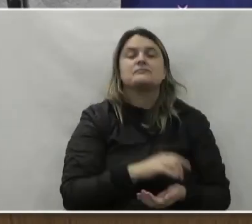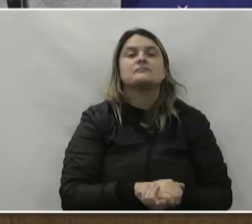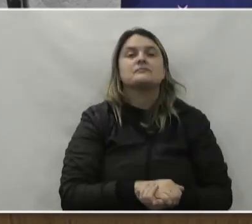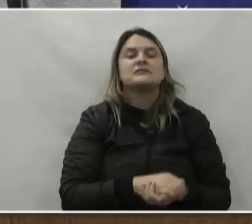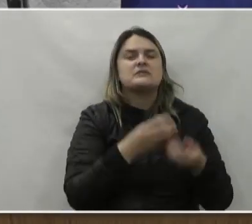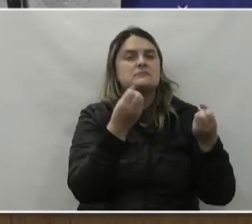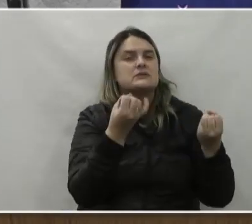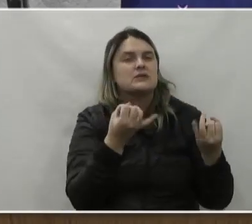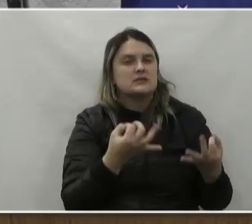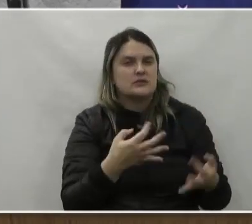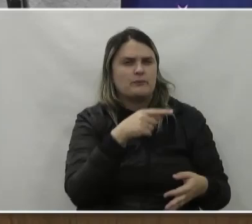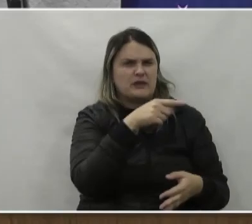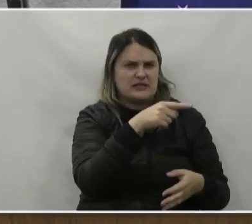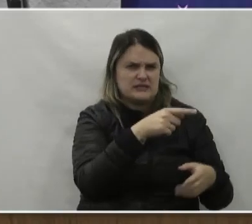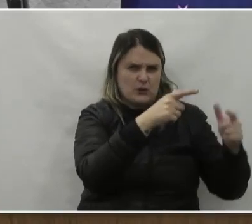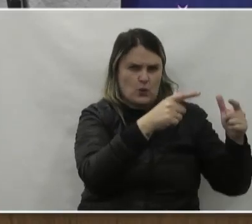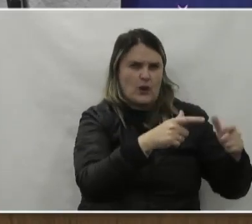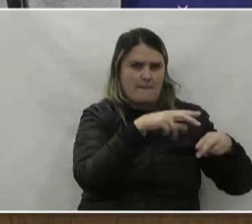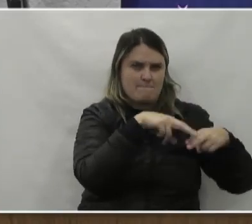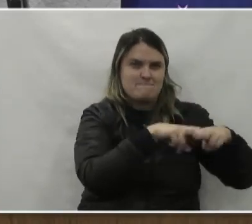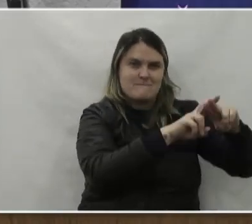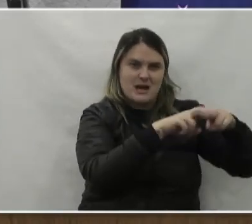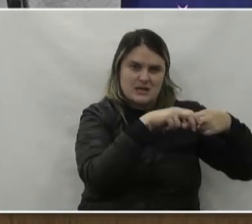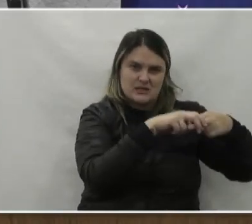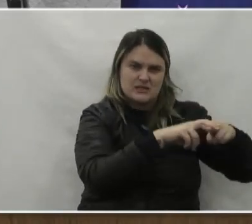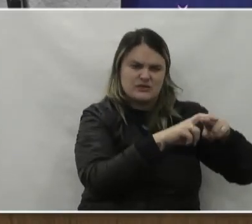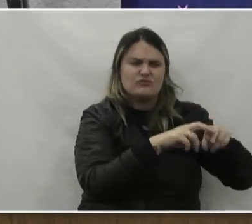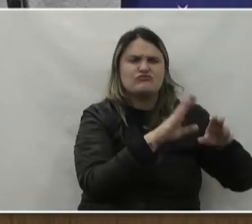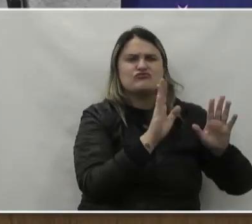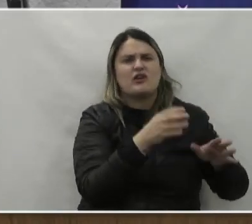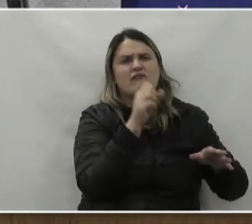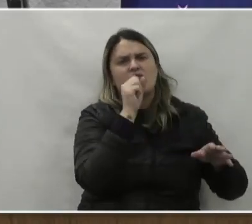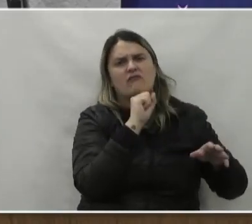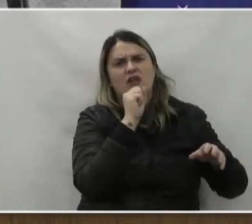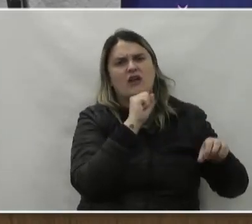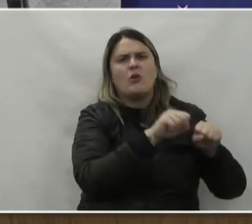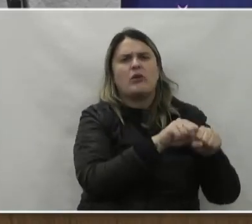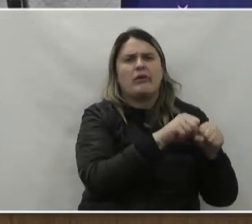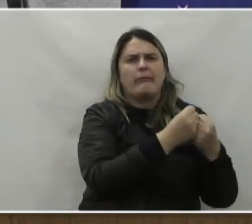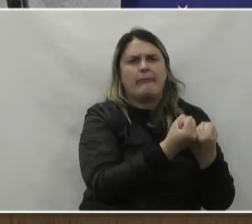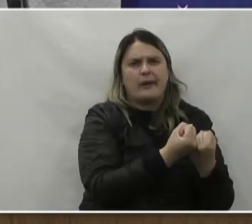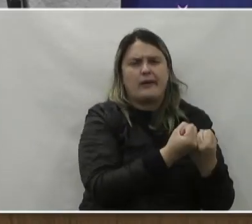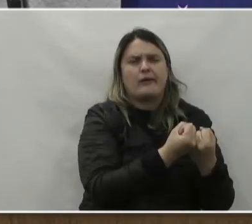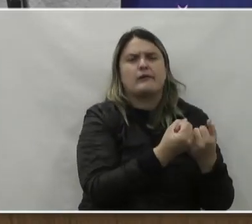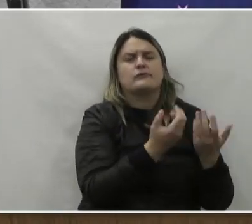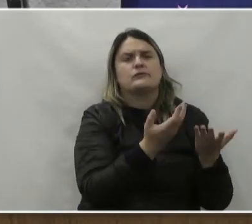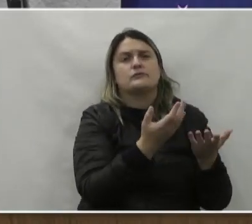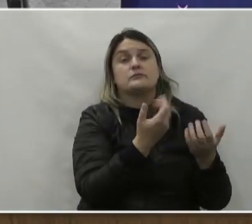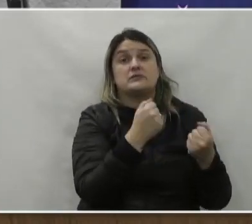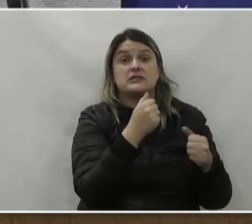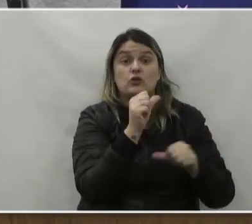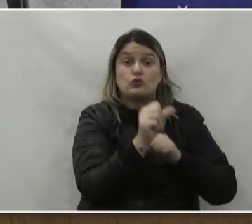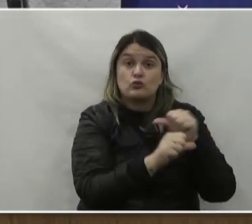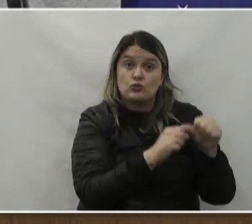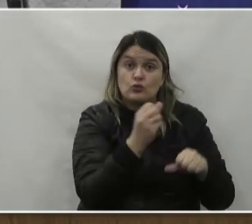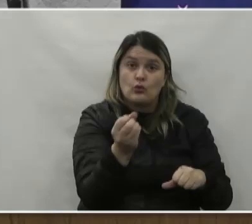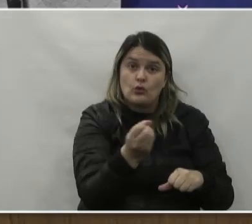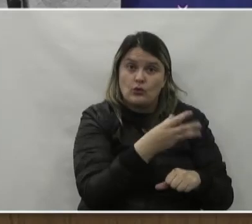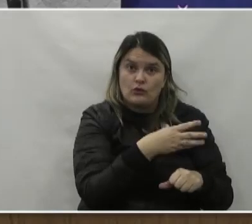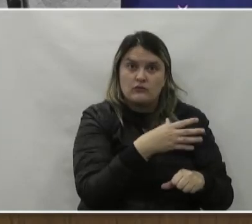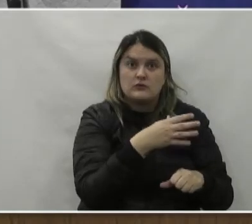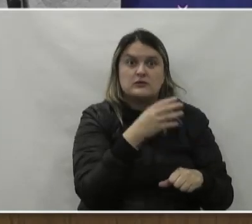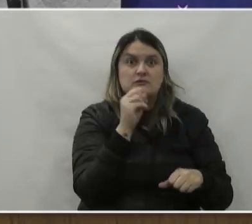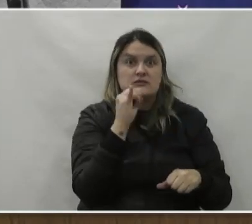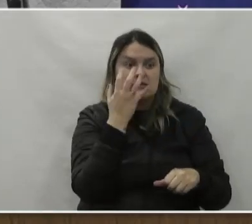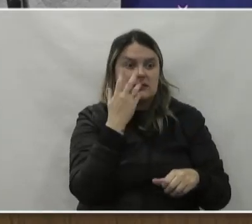Justificativo. O parquinho encontra-se com estruturas danificadas e com sinais de desgaste, oferecendo riscos à segurança das